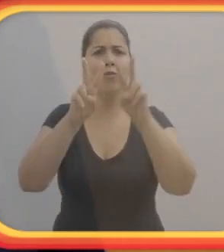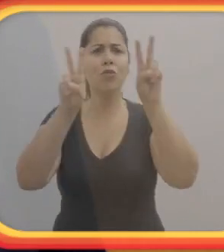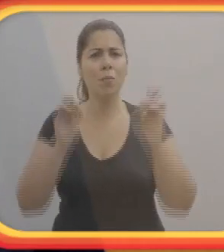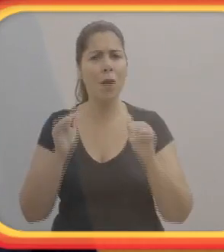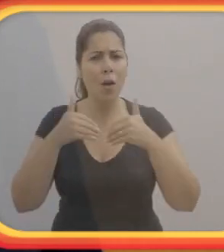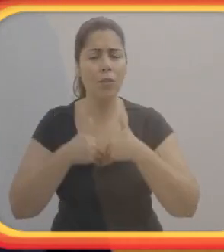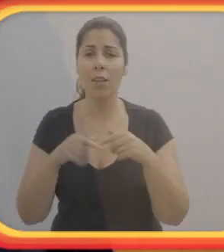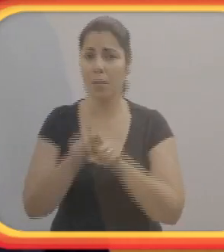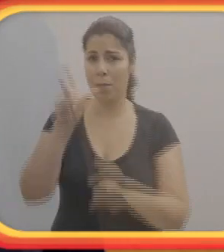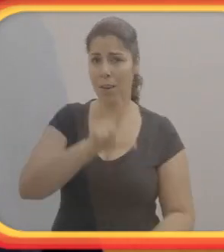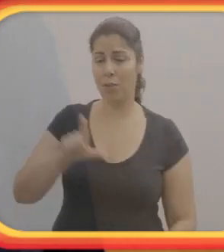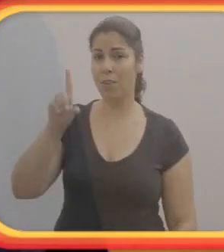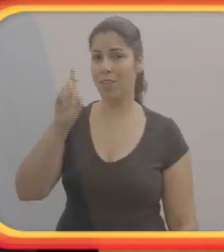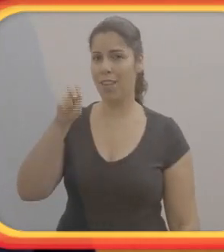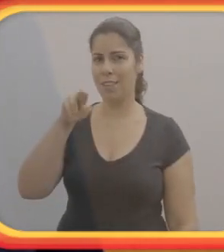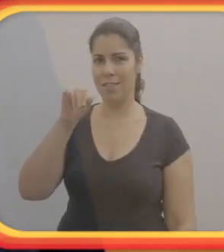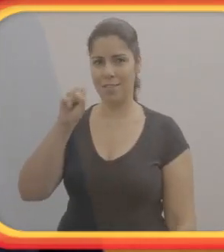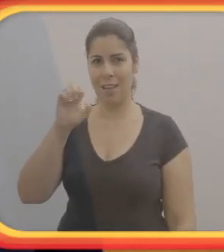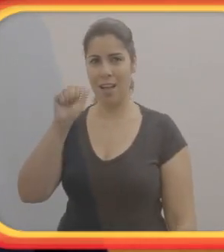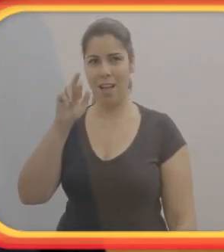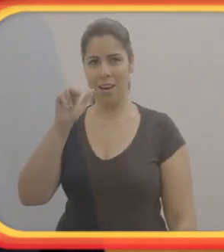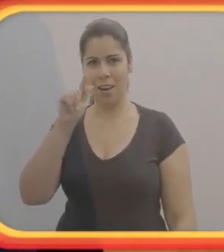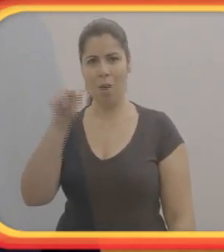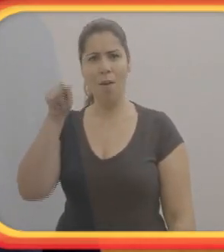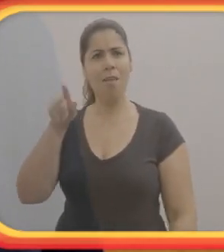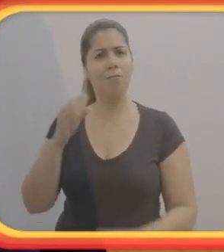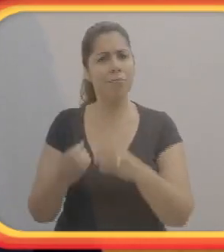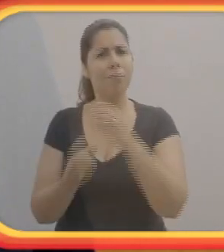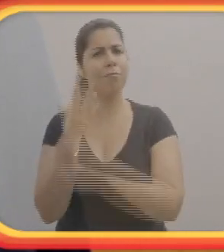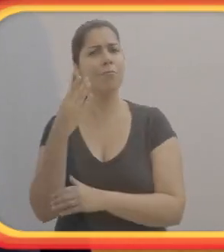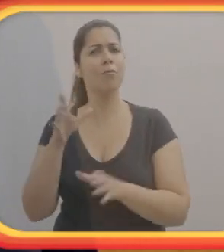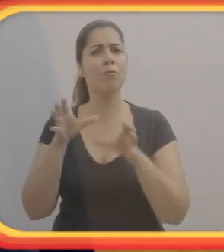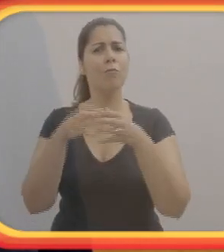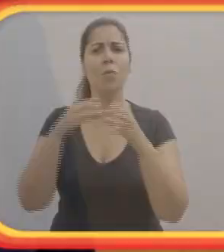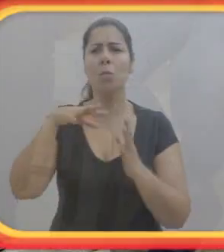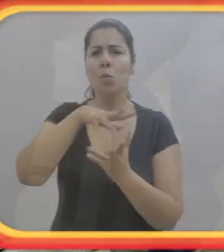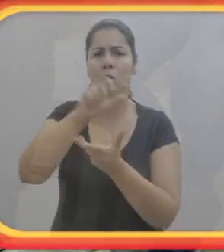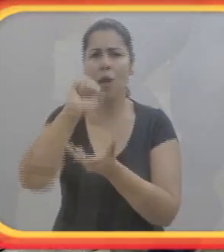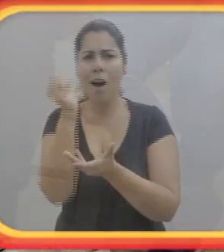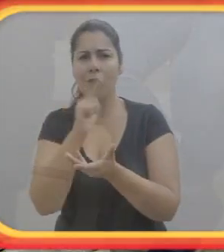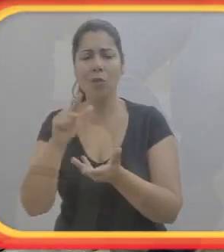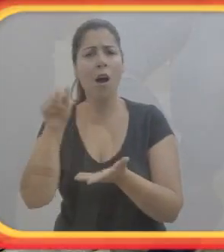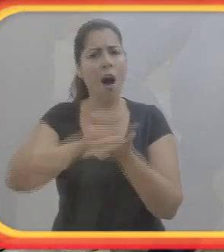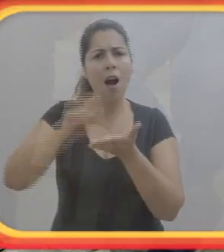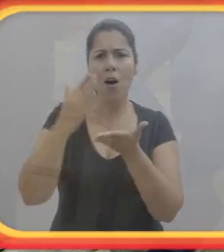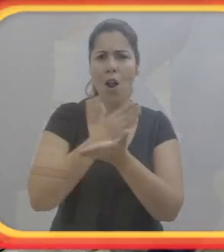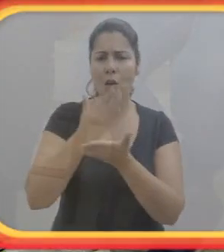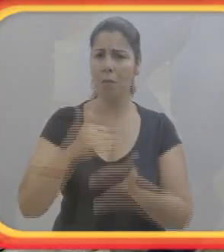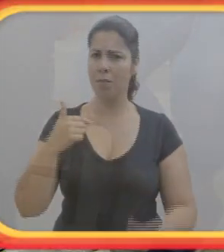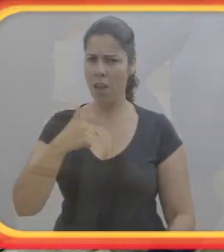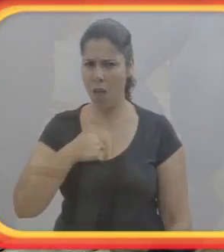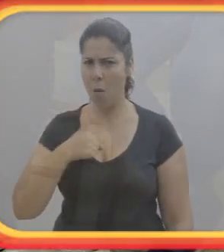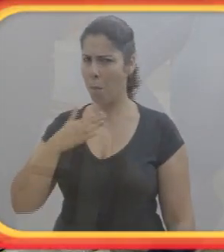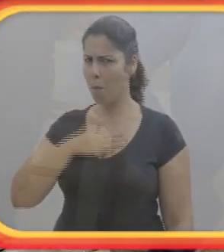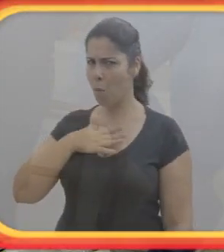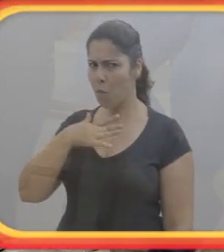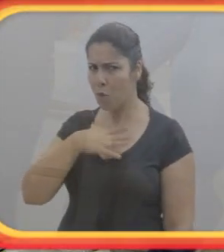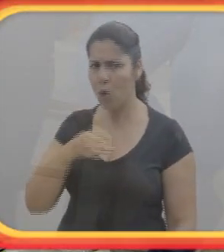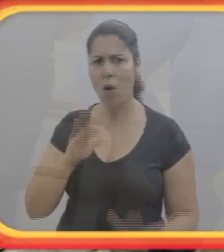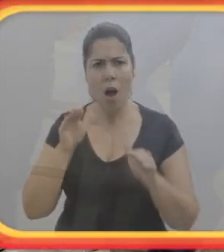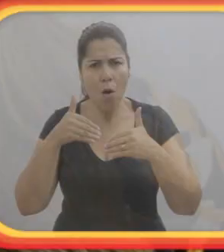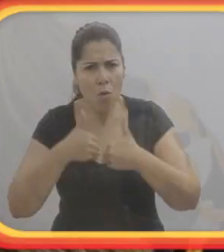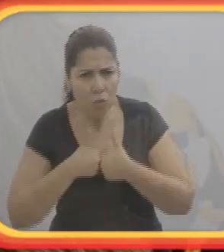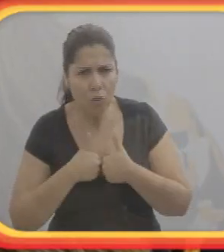Eu estou aqui no estúdio com 3 convidados para um debate sobre autismo e literatura. A Denise Aragão, que é uma das fundadoras do grupo